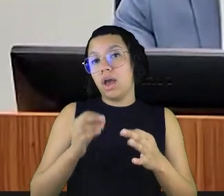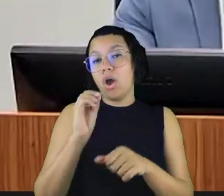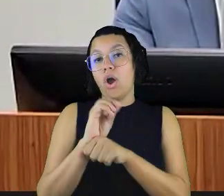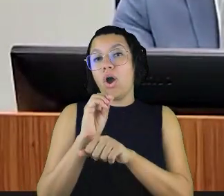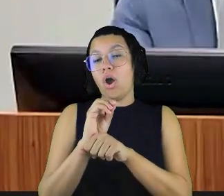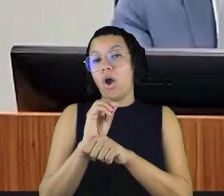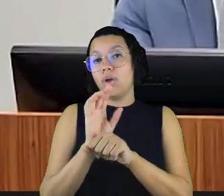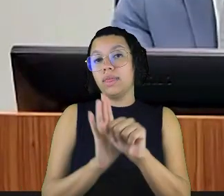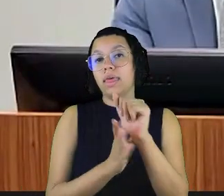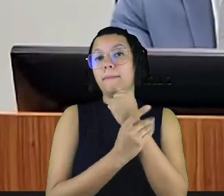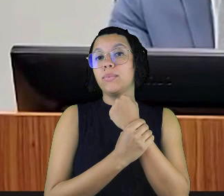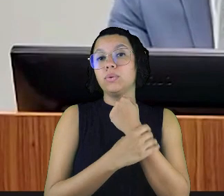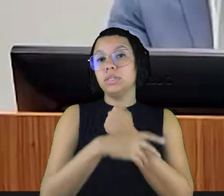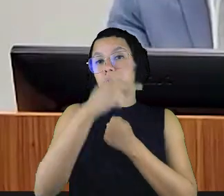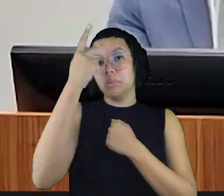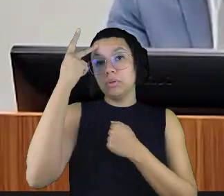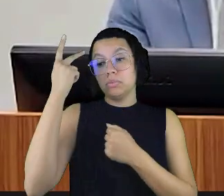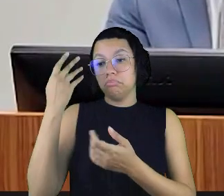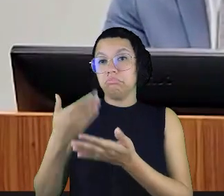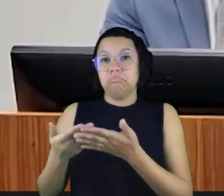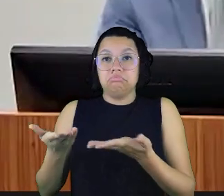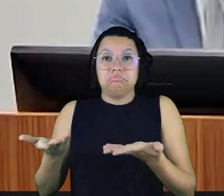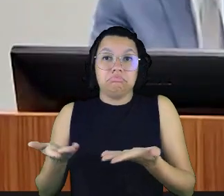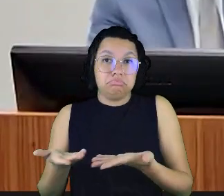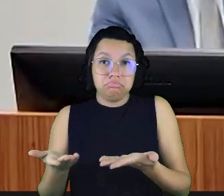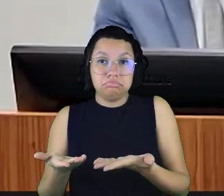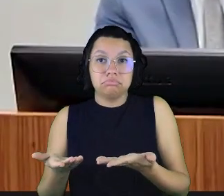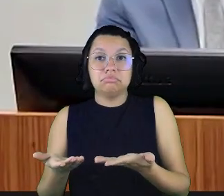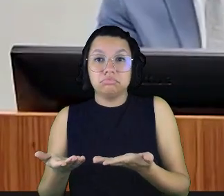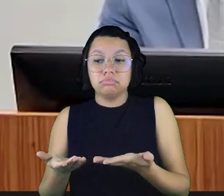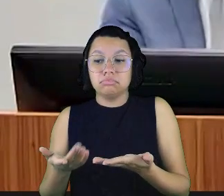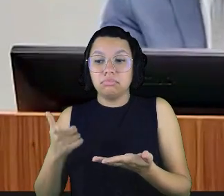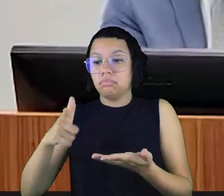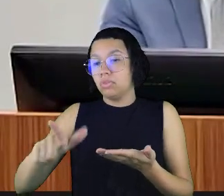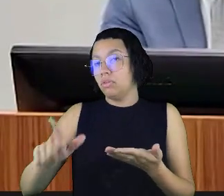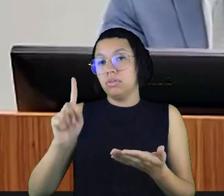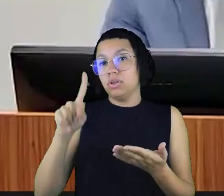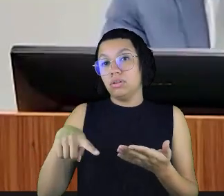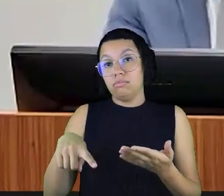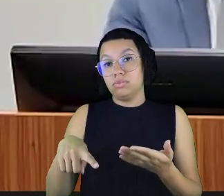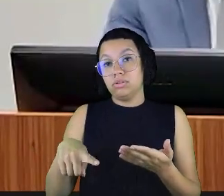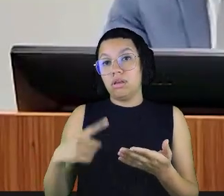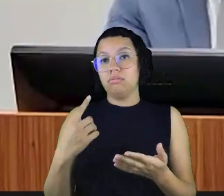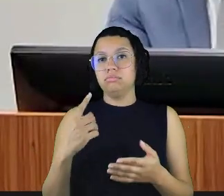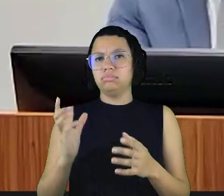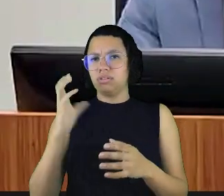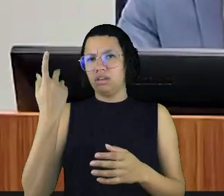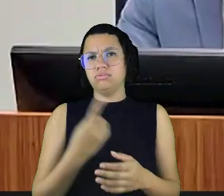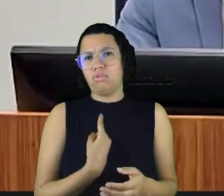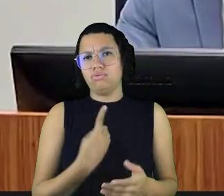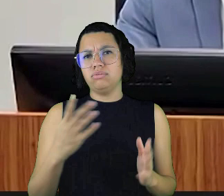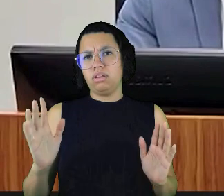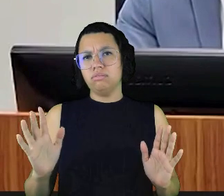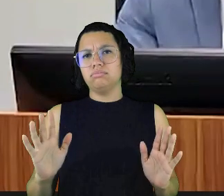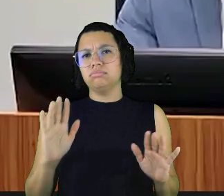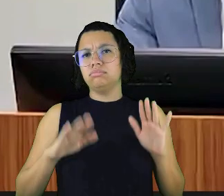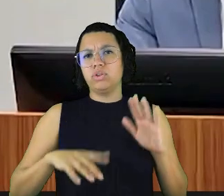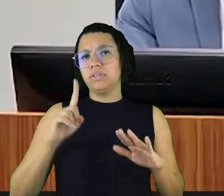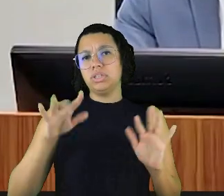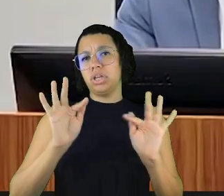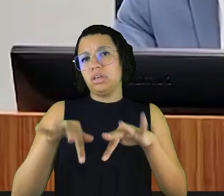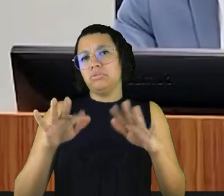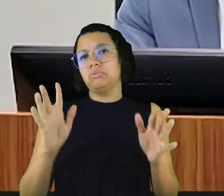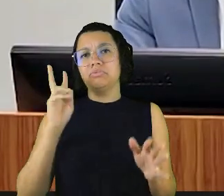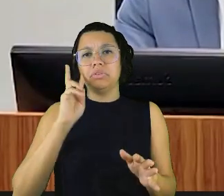desvalidos e você, os que é, não são se resolvem sozinhos. Talvez seja esse o fim da história,